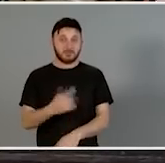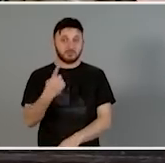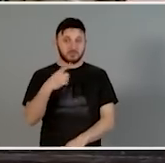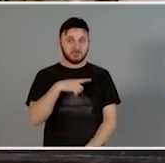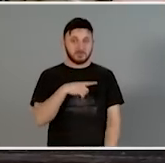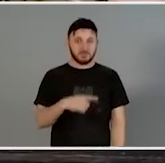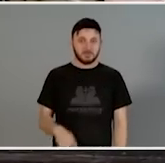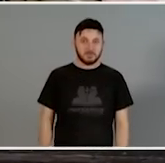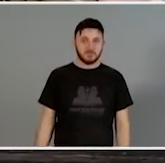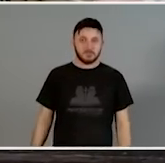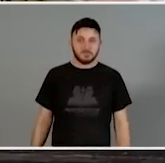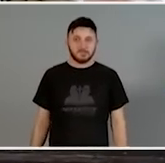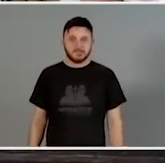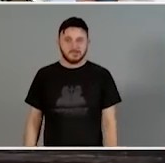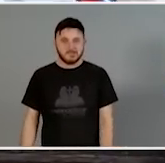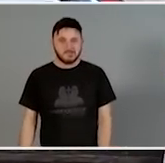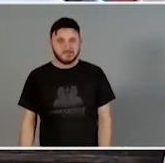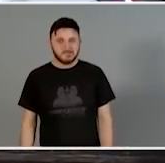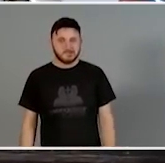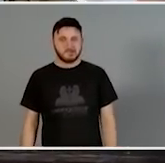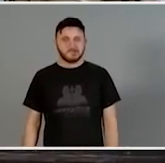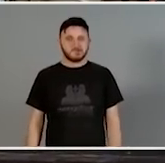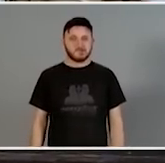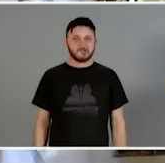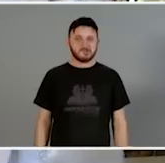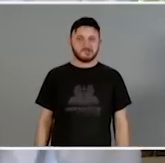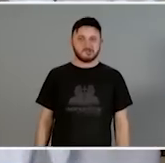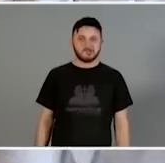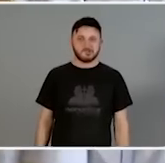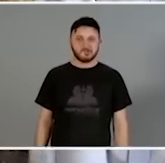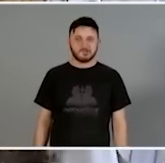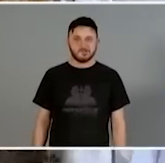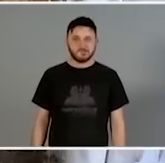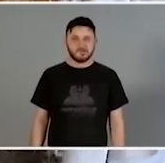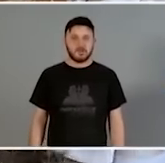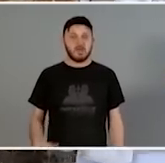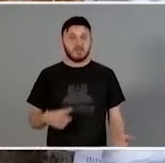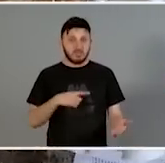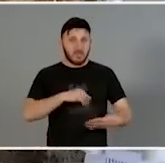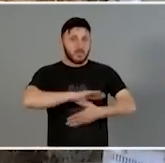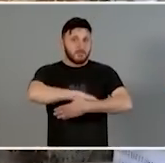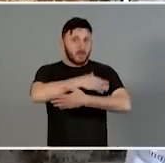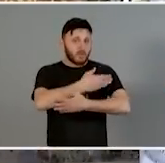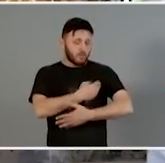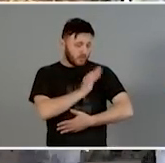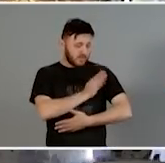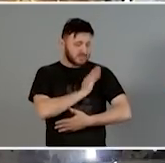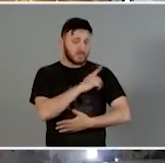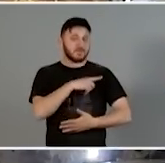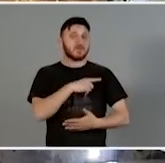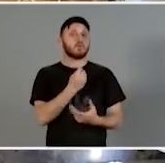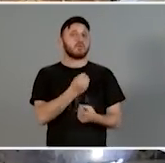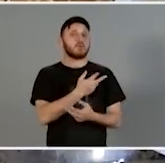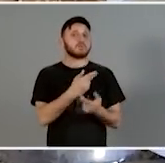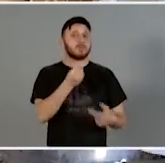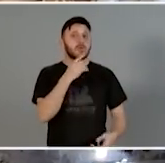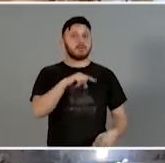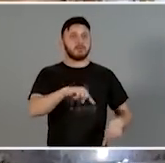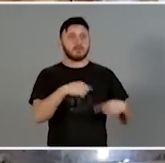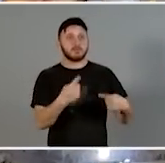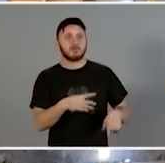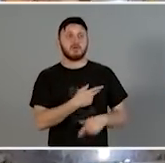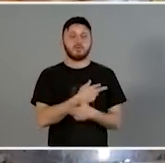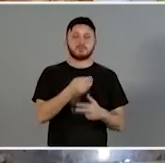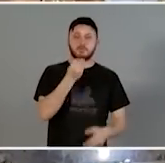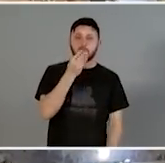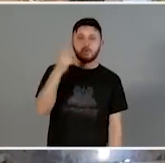No baú da vida sempre tem alguma coisa. Uma tentação, um pensamento bom, um pensamento ruim. O que que você pegou aí? Deixa